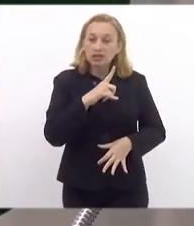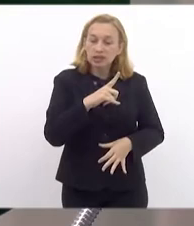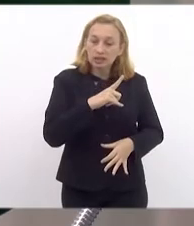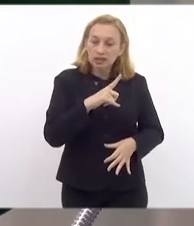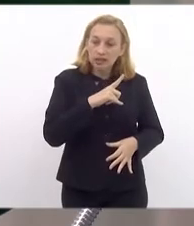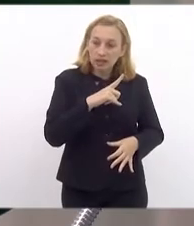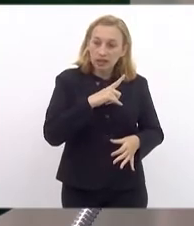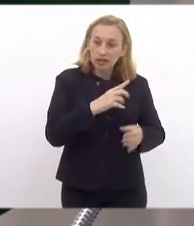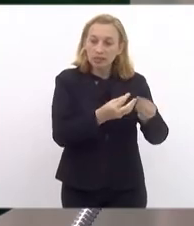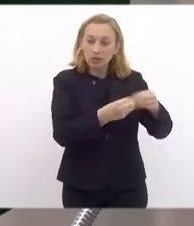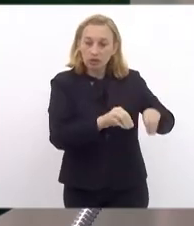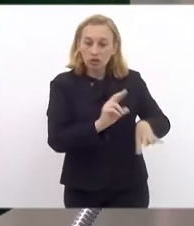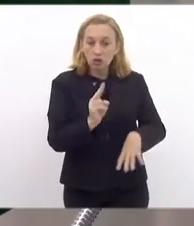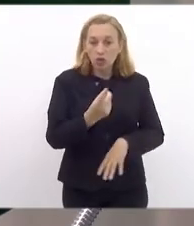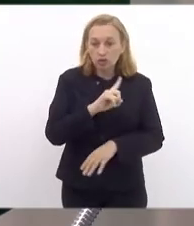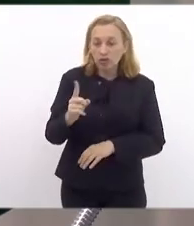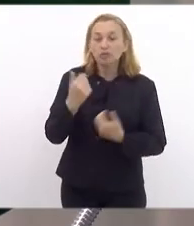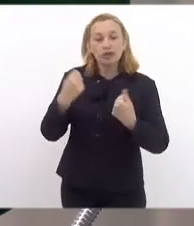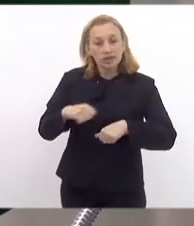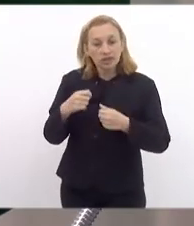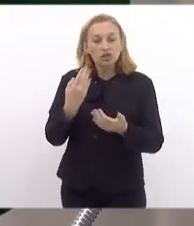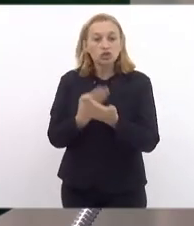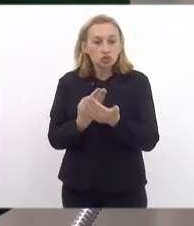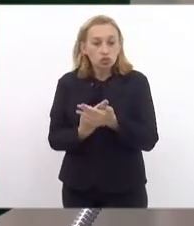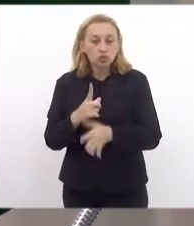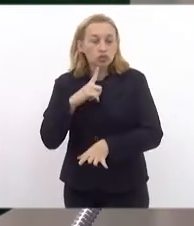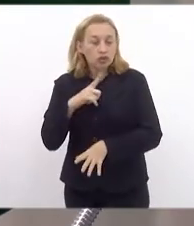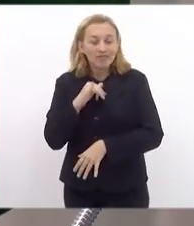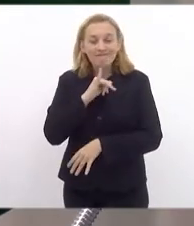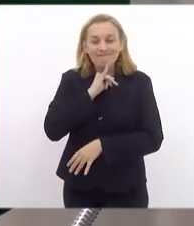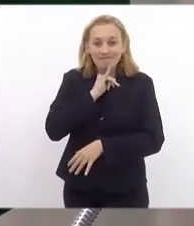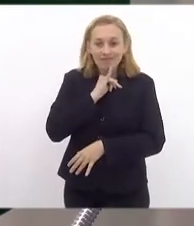ah e tem que haver Esse estudo infelizmente